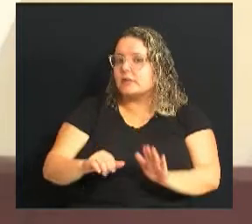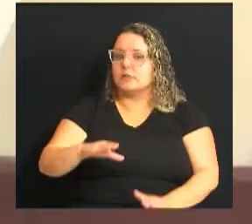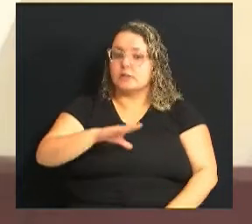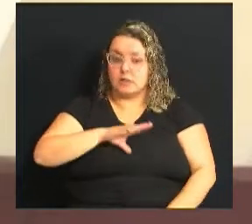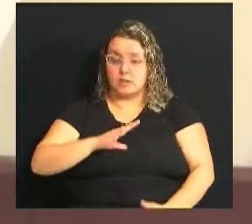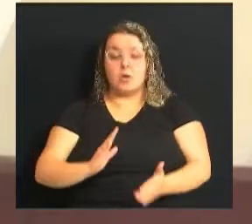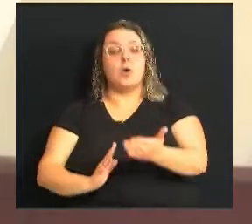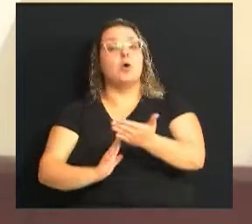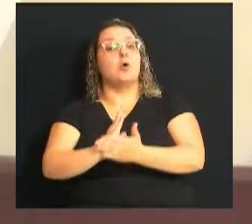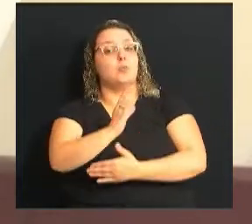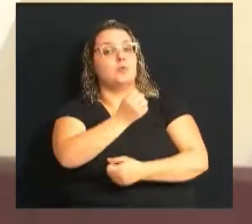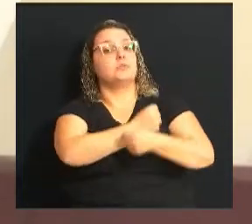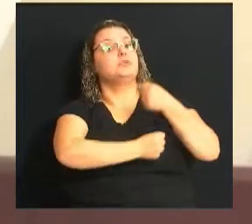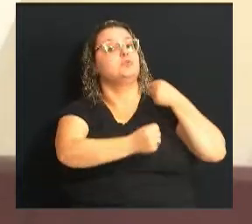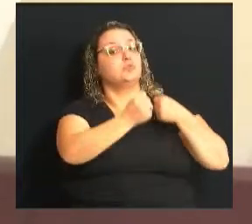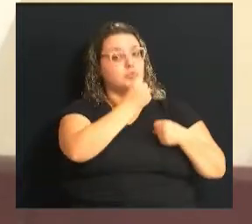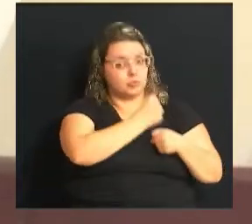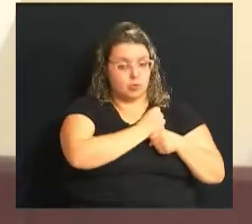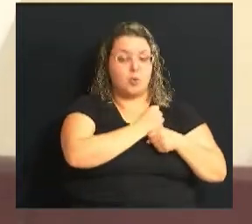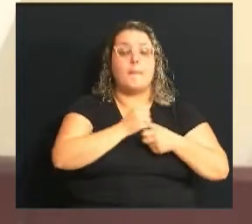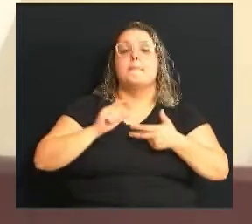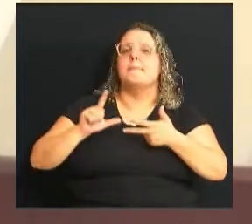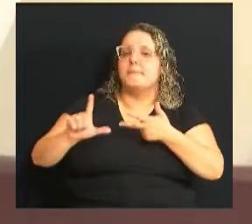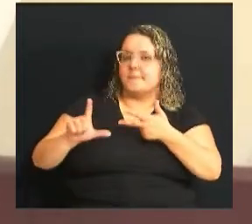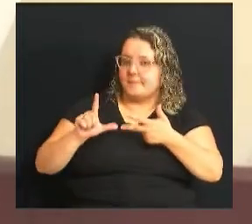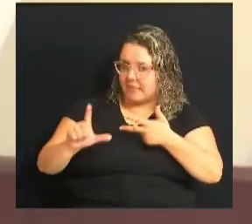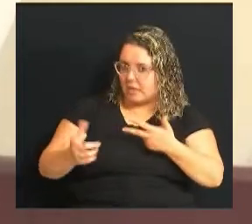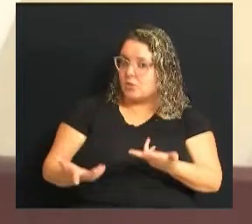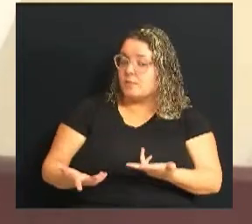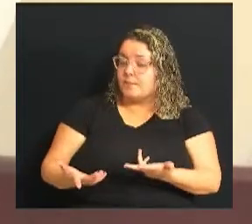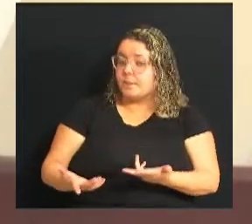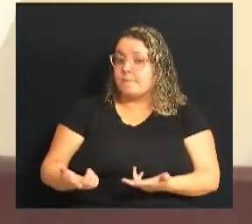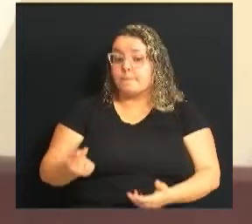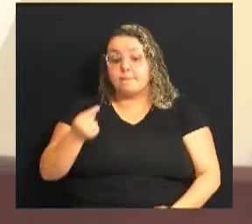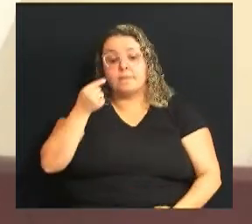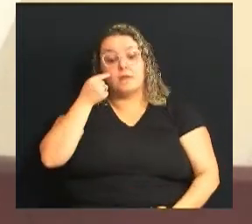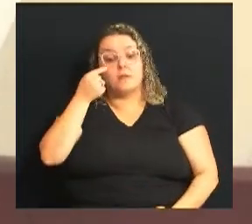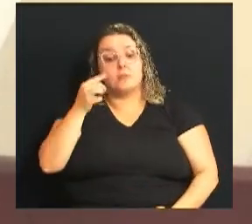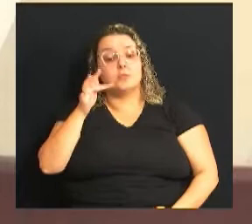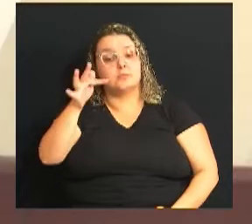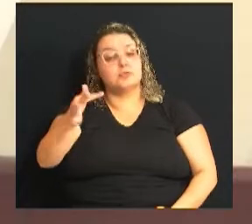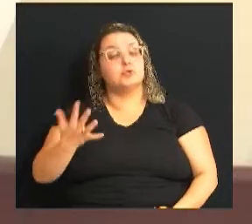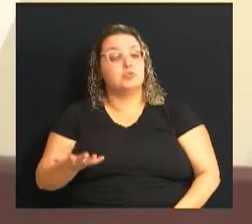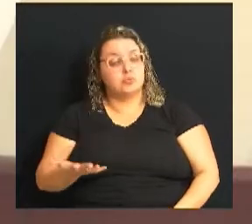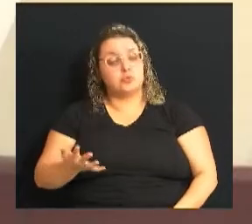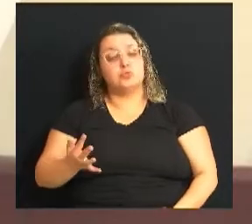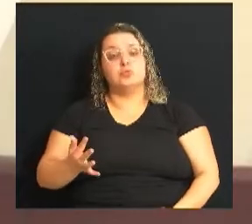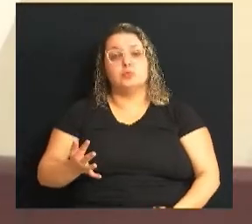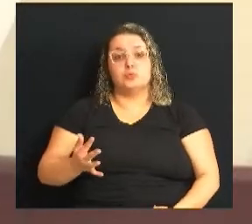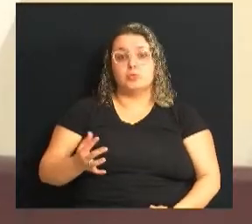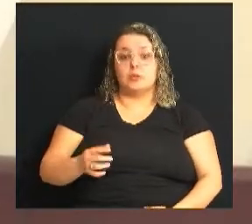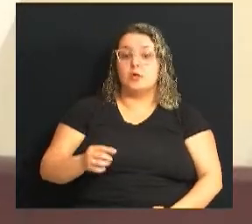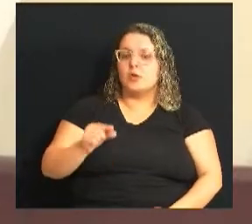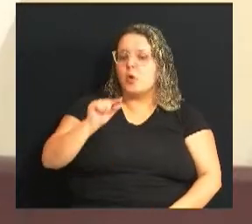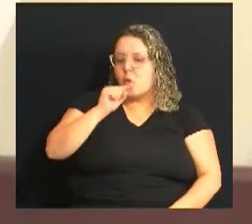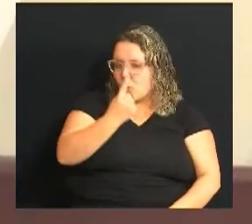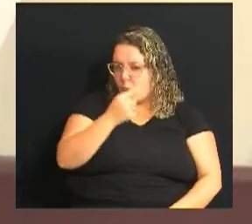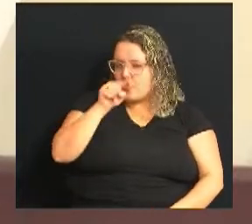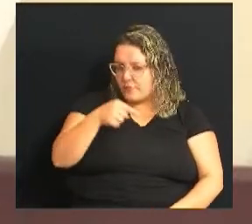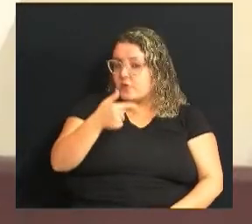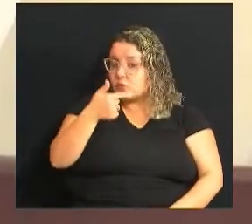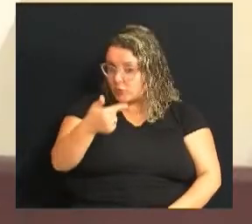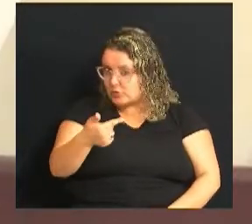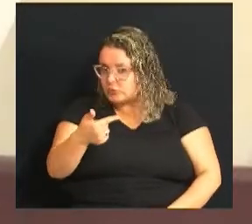no ano passado pelo Legislativo, e prevê que os vereadores possam destinar 1,2%